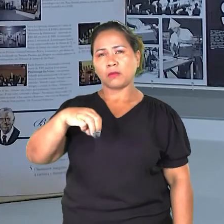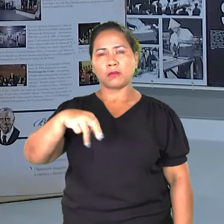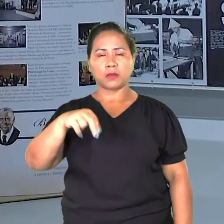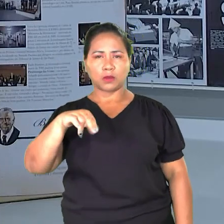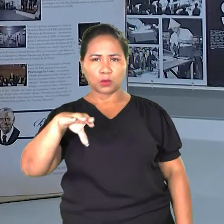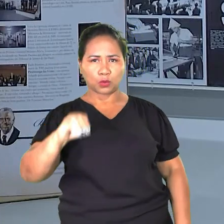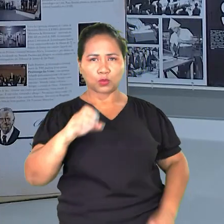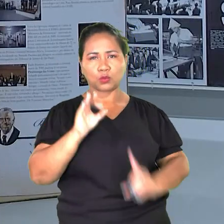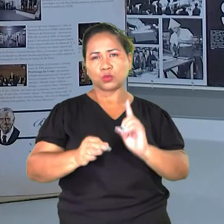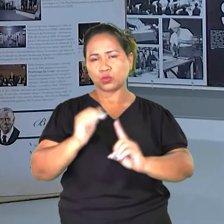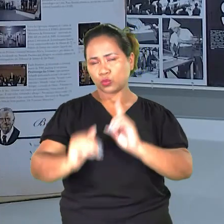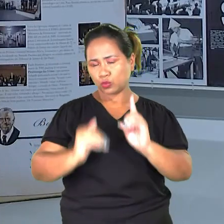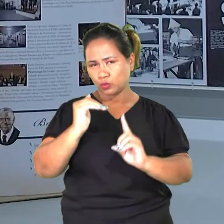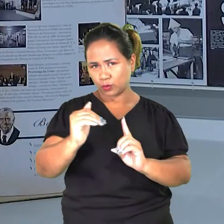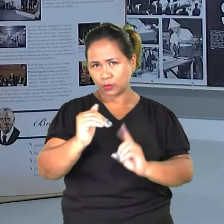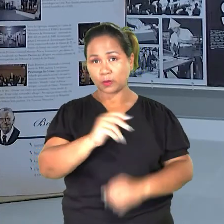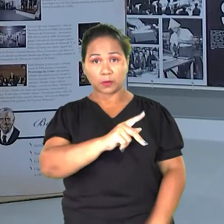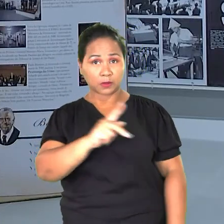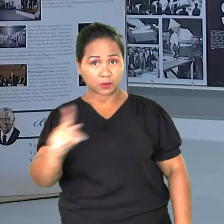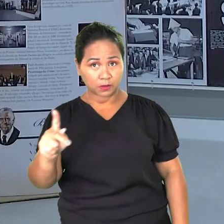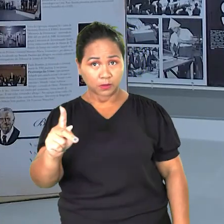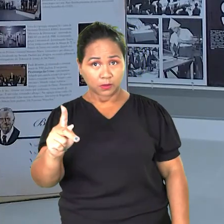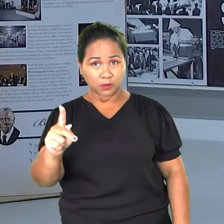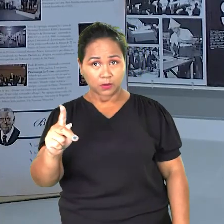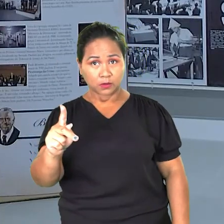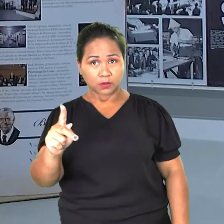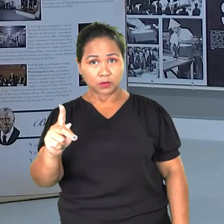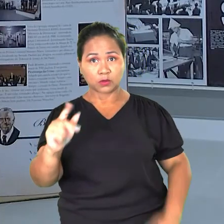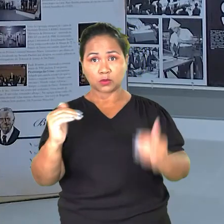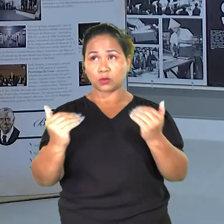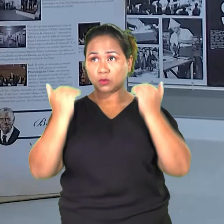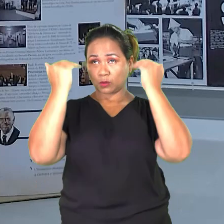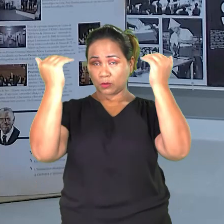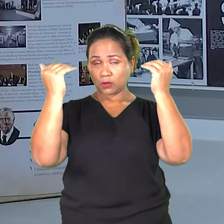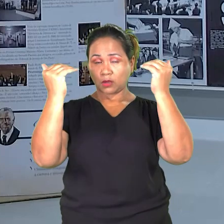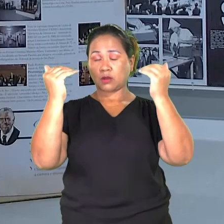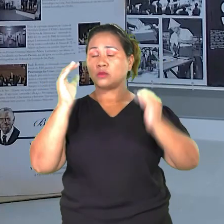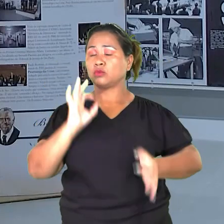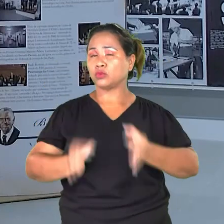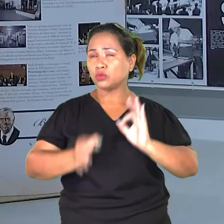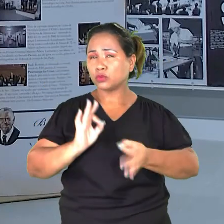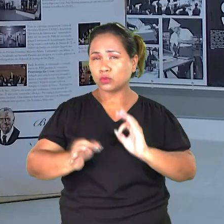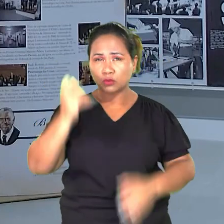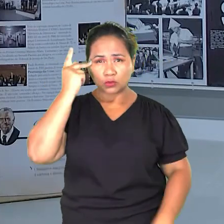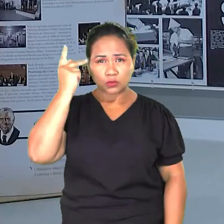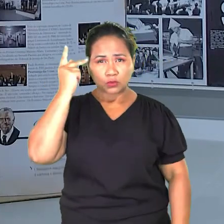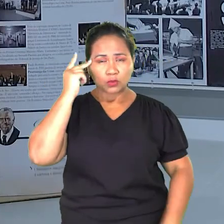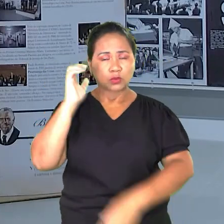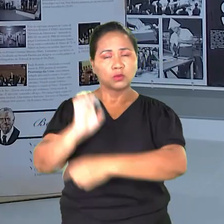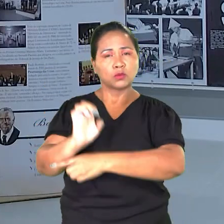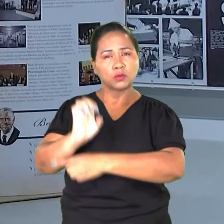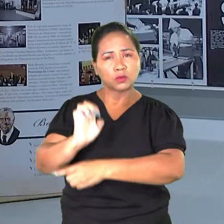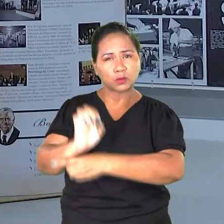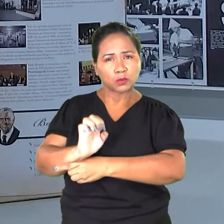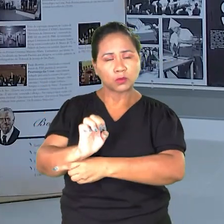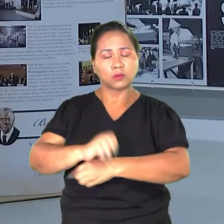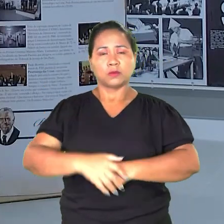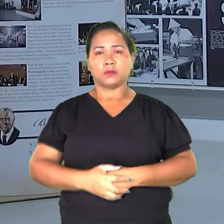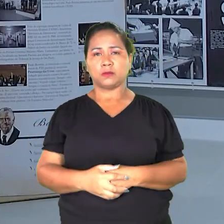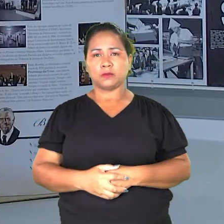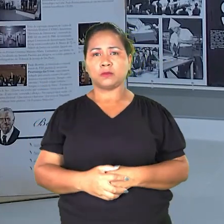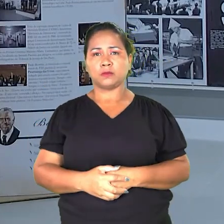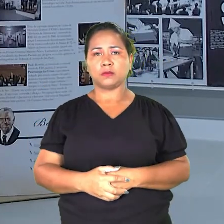Carvalho Galícia; o presidente do Tribunal de Justiça do Estado de São Paulo, desembargador Ricardo Maieira